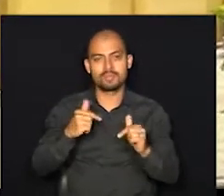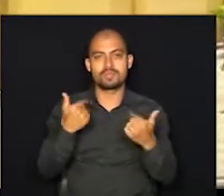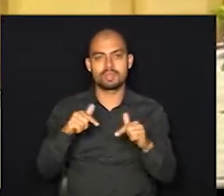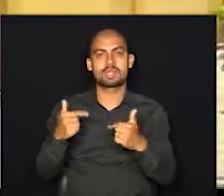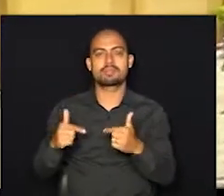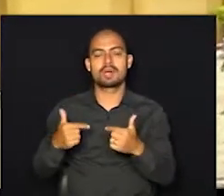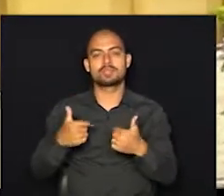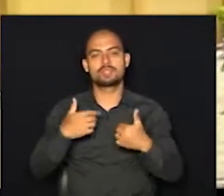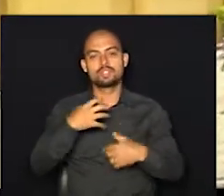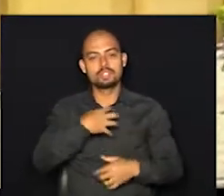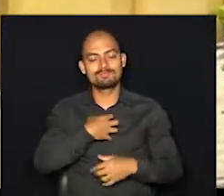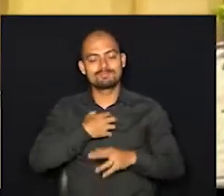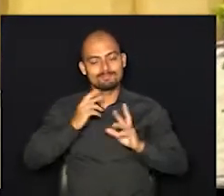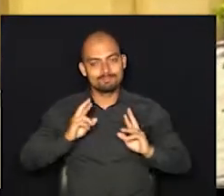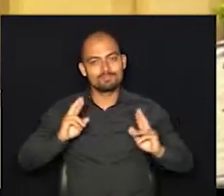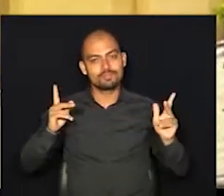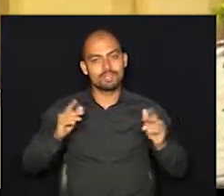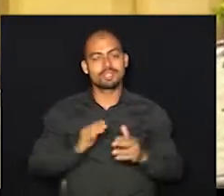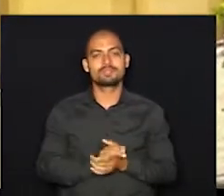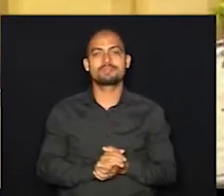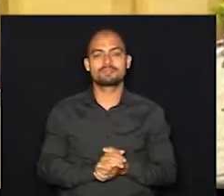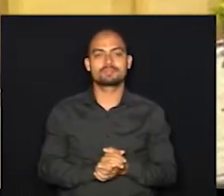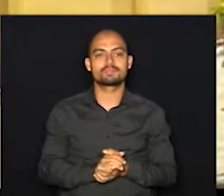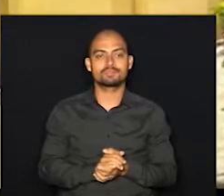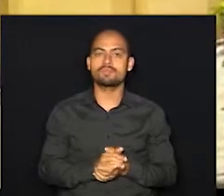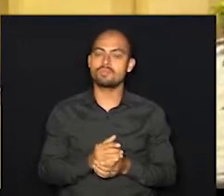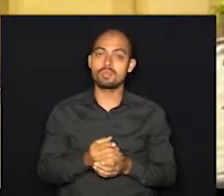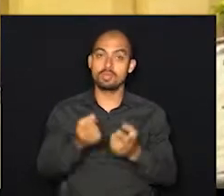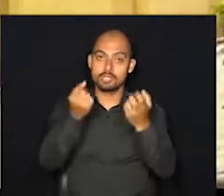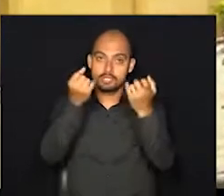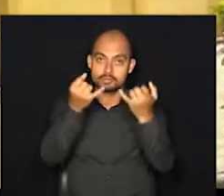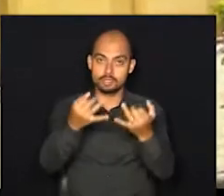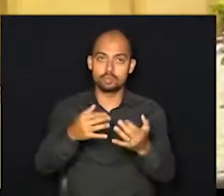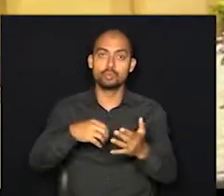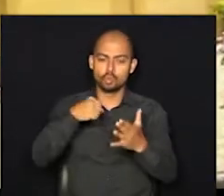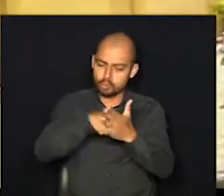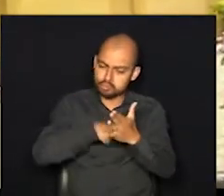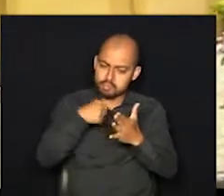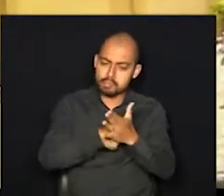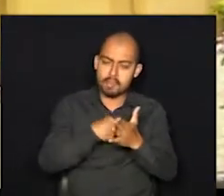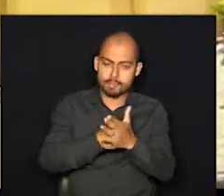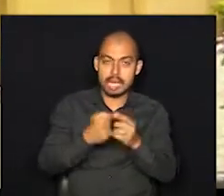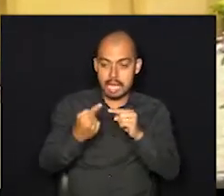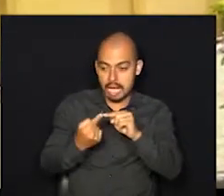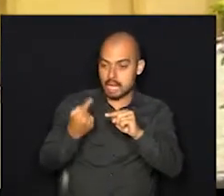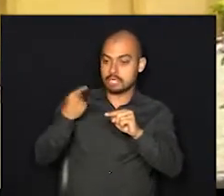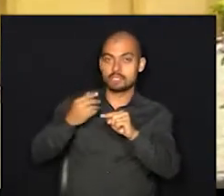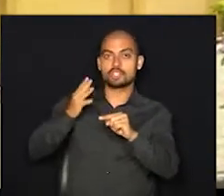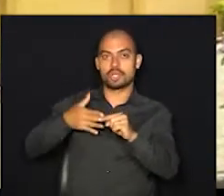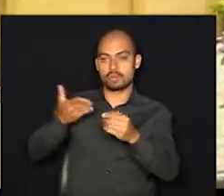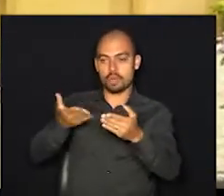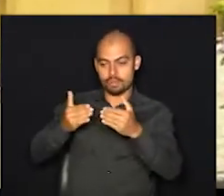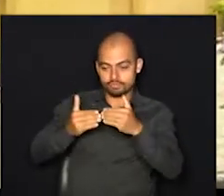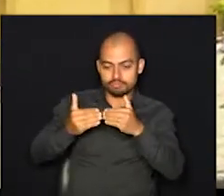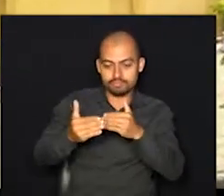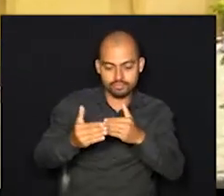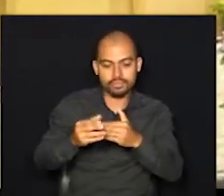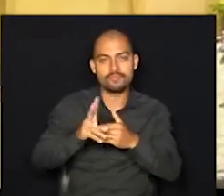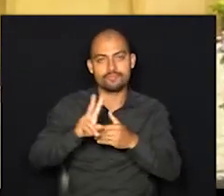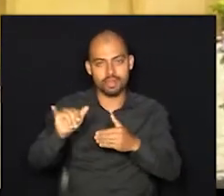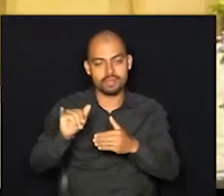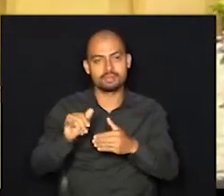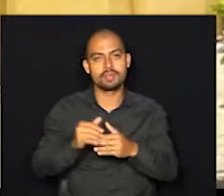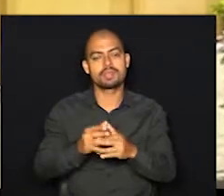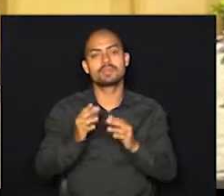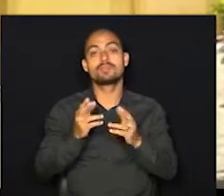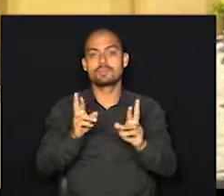fazer a diferença na Câmara Municipal de Campinas. Eu digo para vocês que são várias e várias batalhas que nós já passamos e outras que ainda